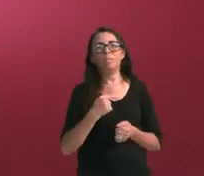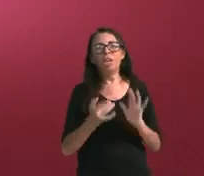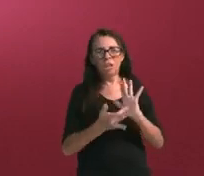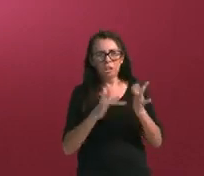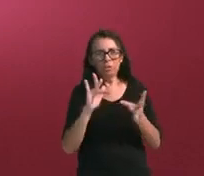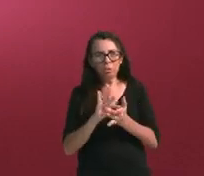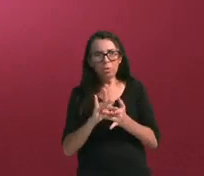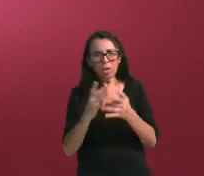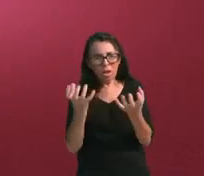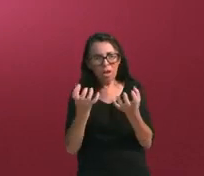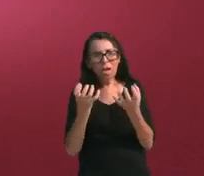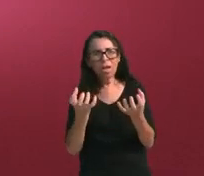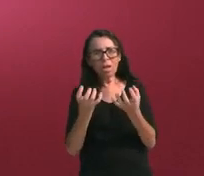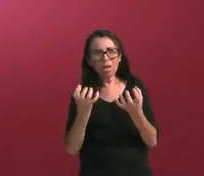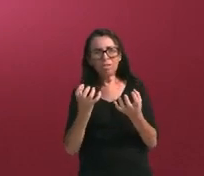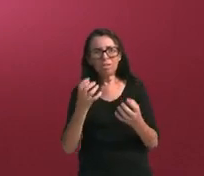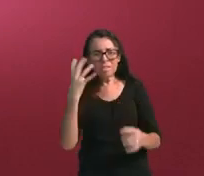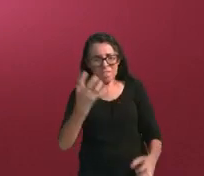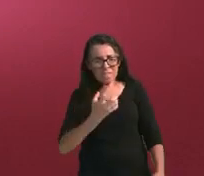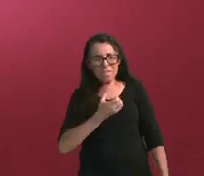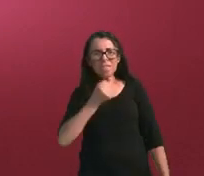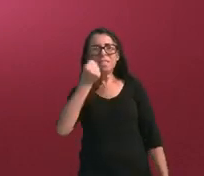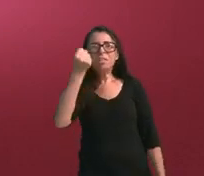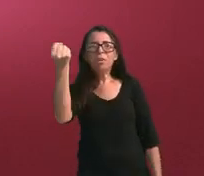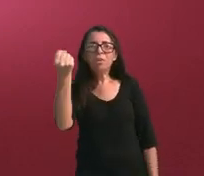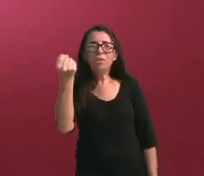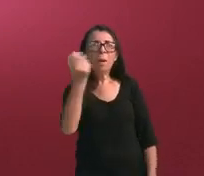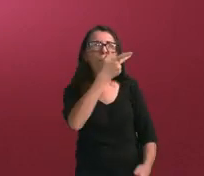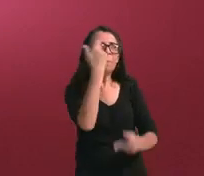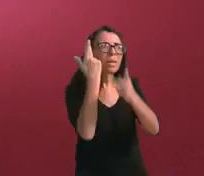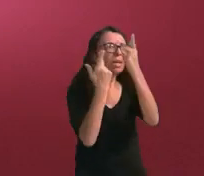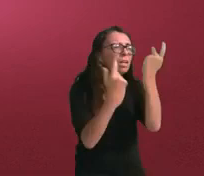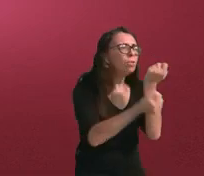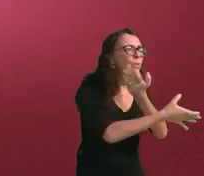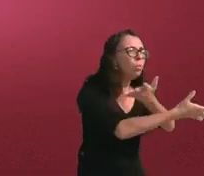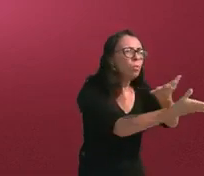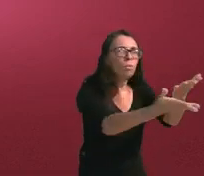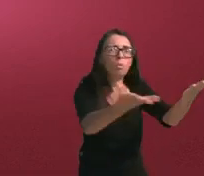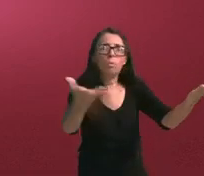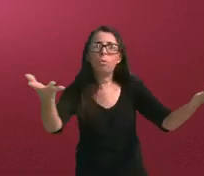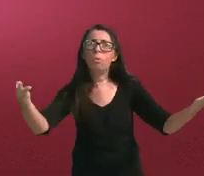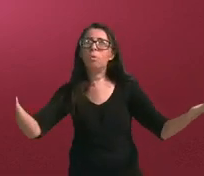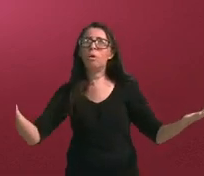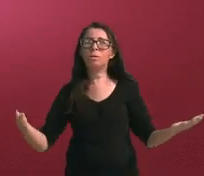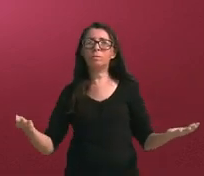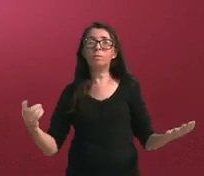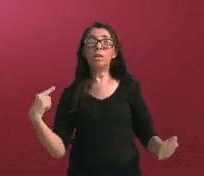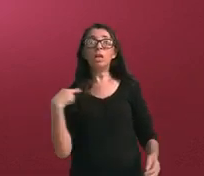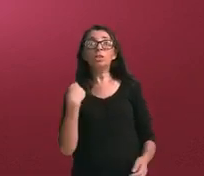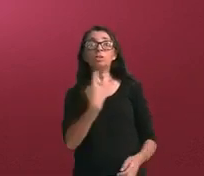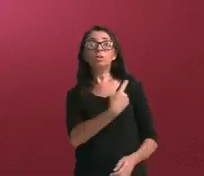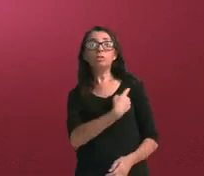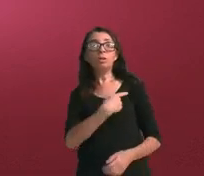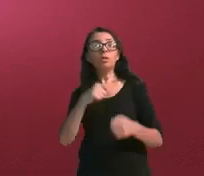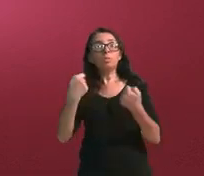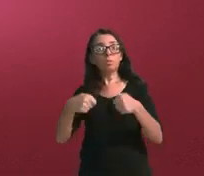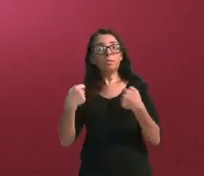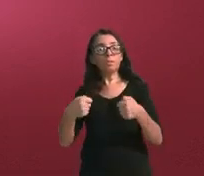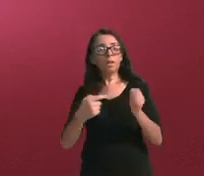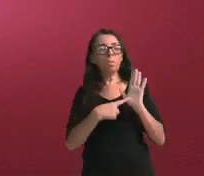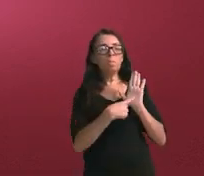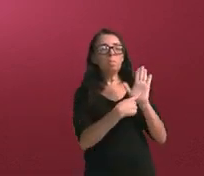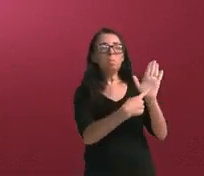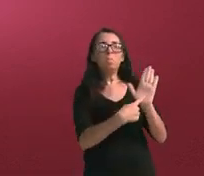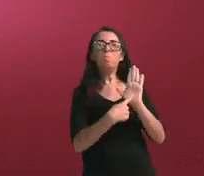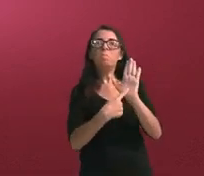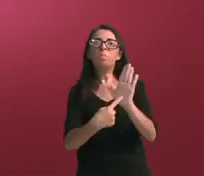cuidado para que o seu testemunho sobre o que Deus há de fazer venha a dar glória somente a Ele.